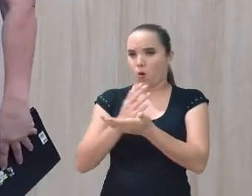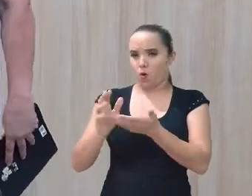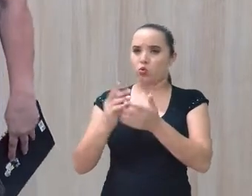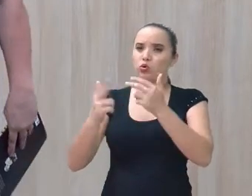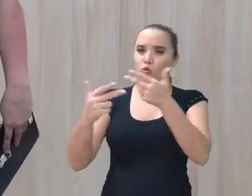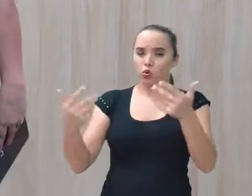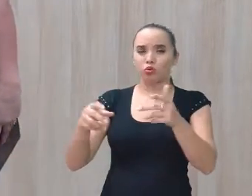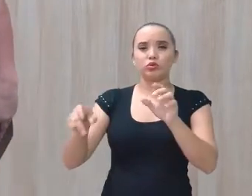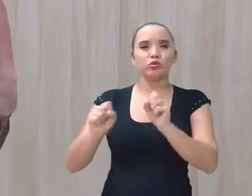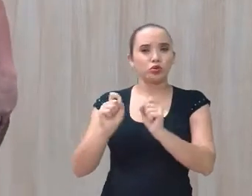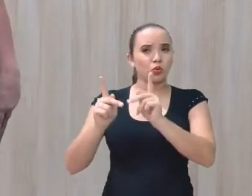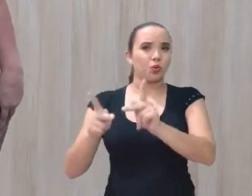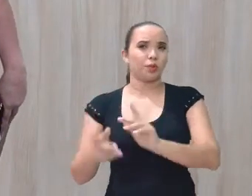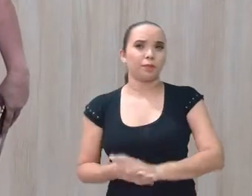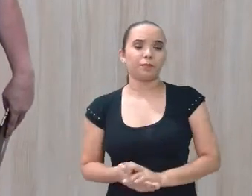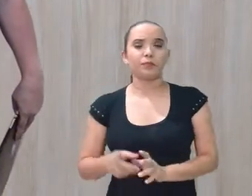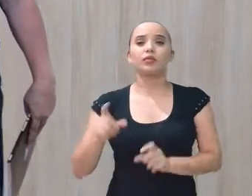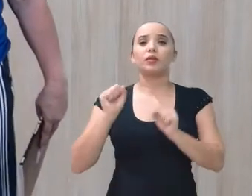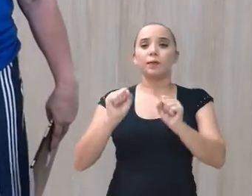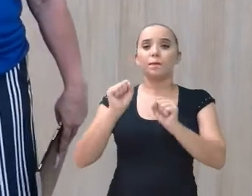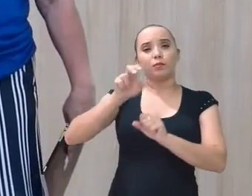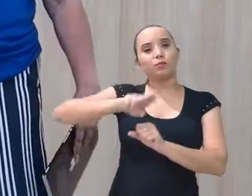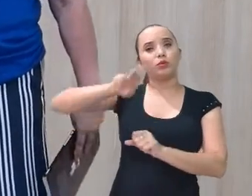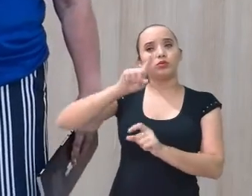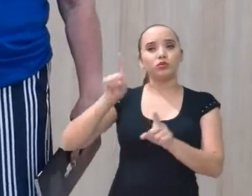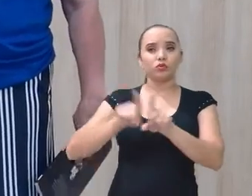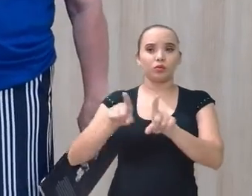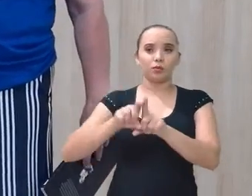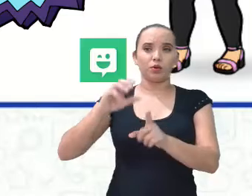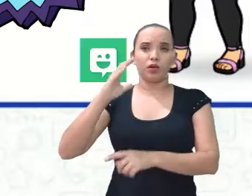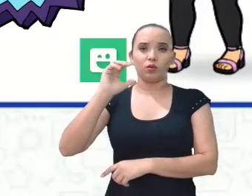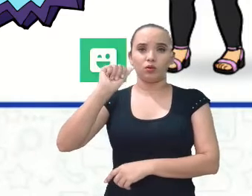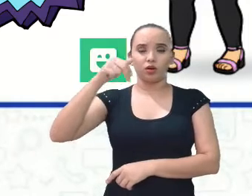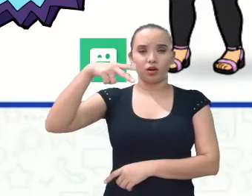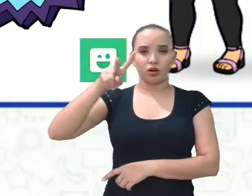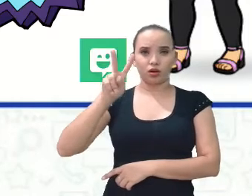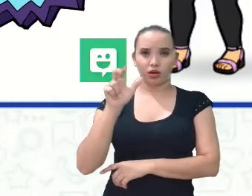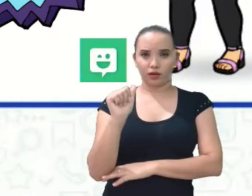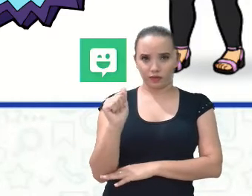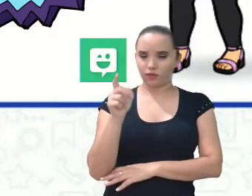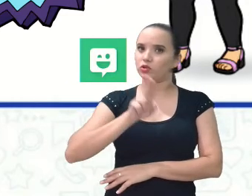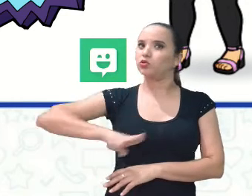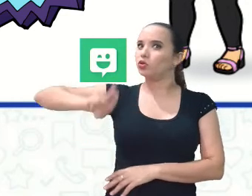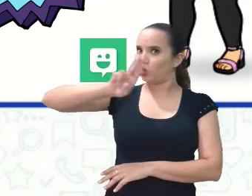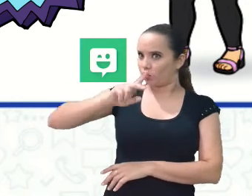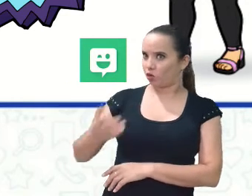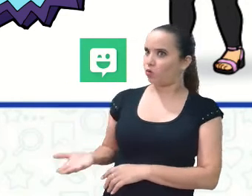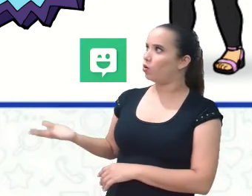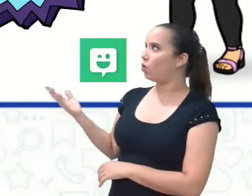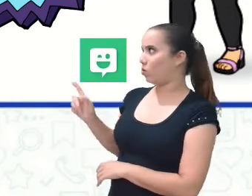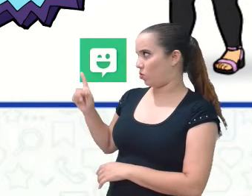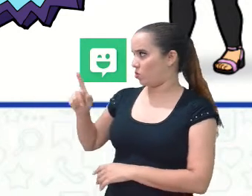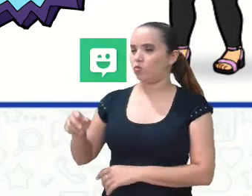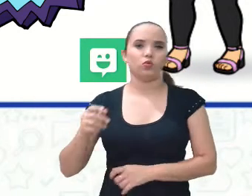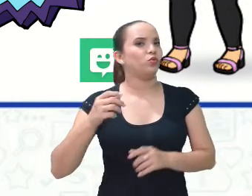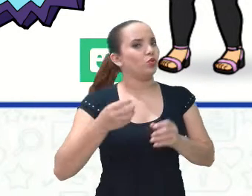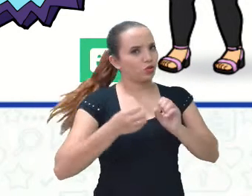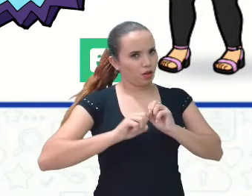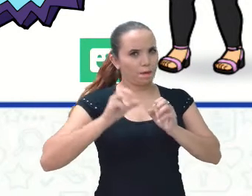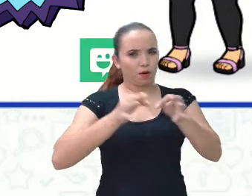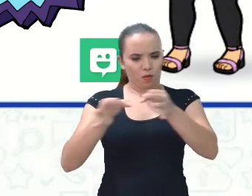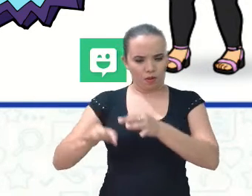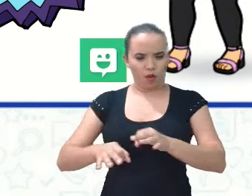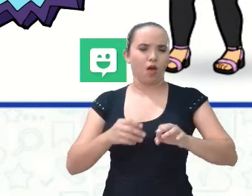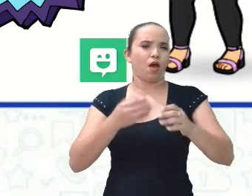a ferramenta Canva, que é essa ferramenta que a gente usa para fazer as aulas para vocês. Olha, gente, ela é muito fácil de usar, ela